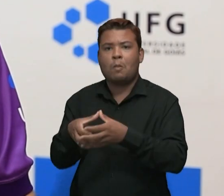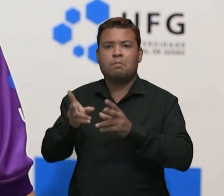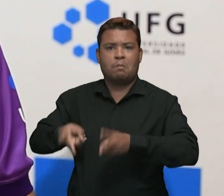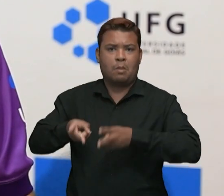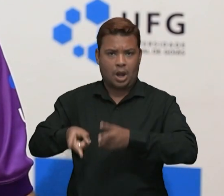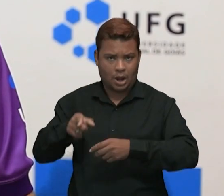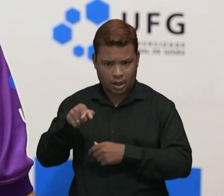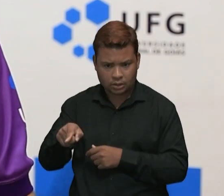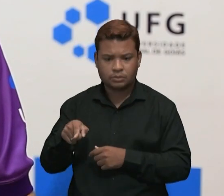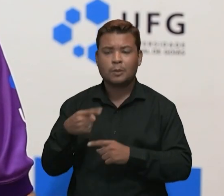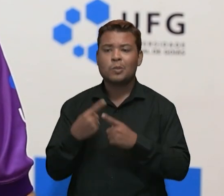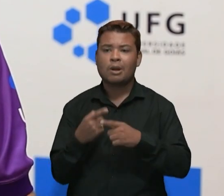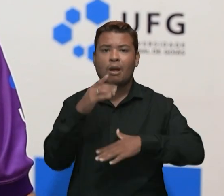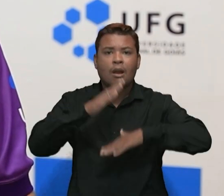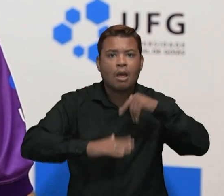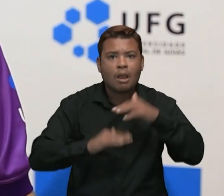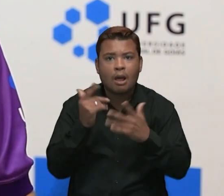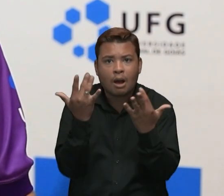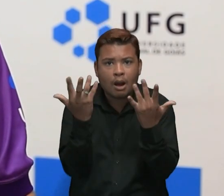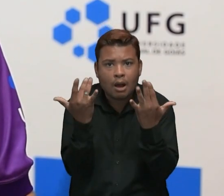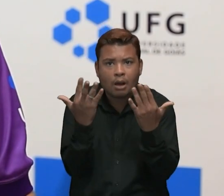fazer, no exercício